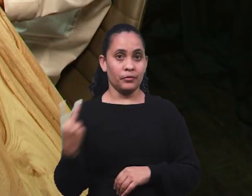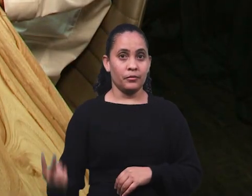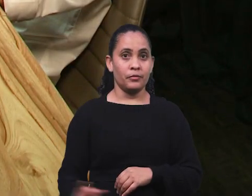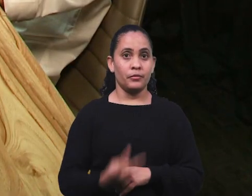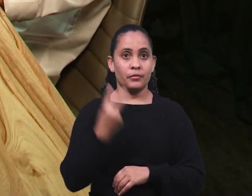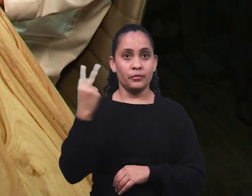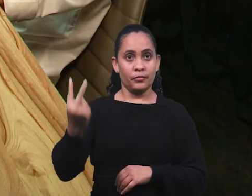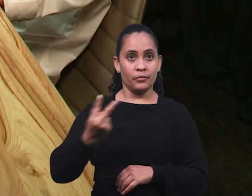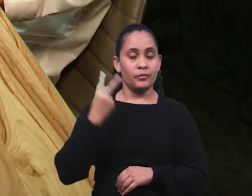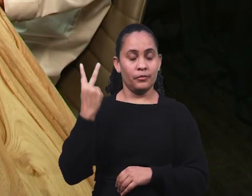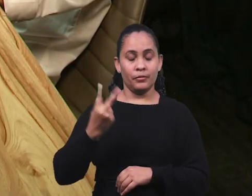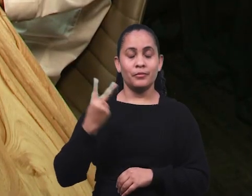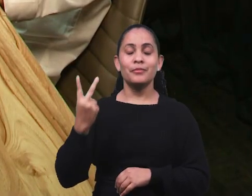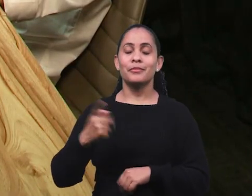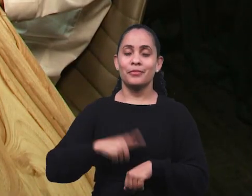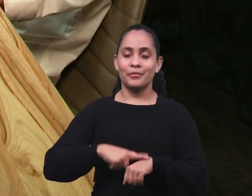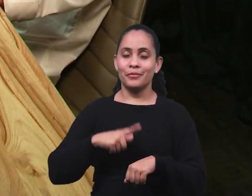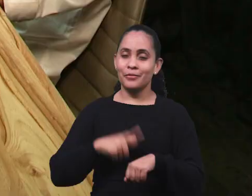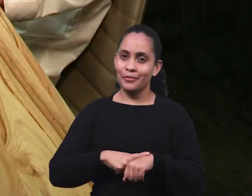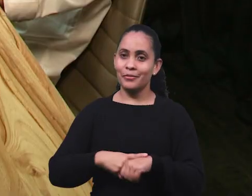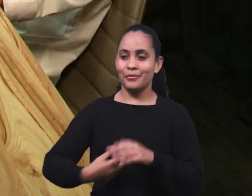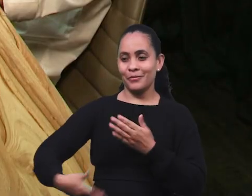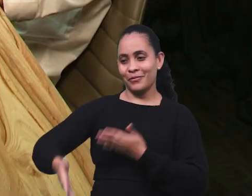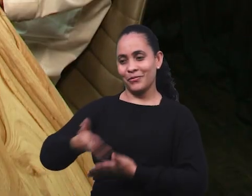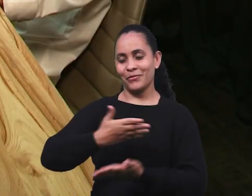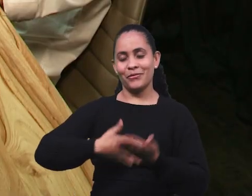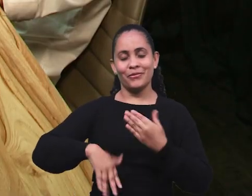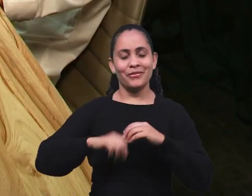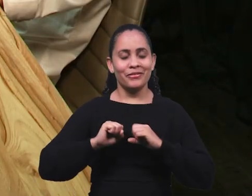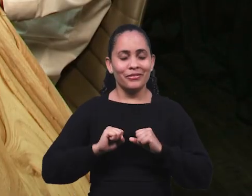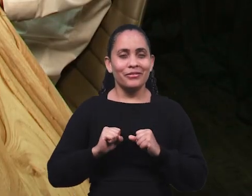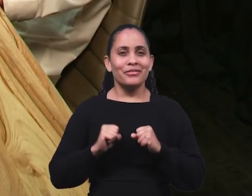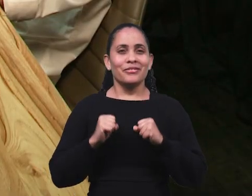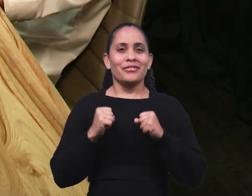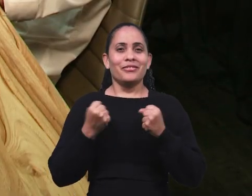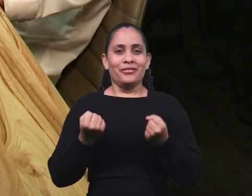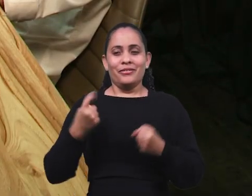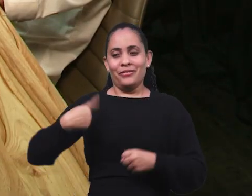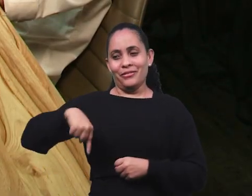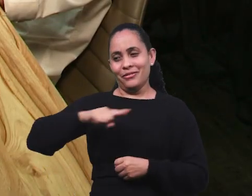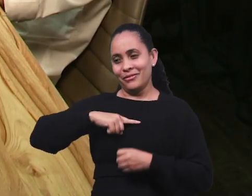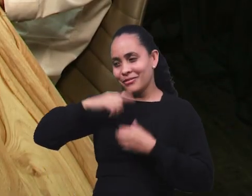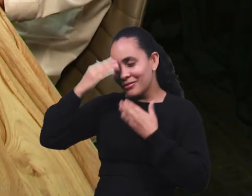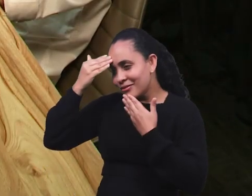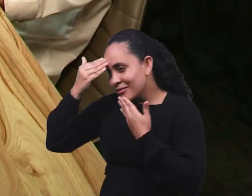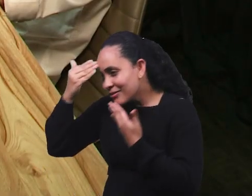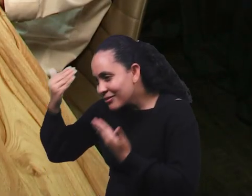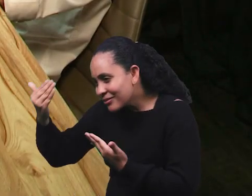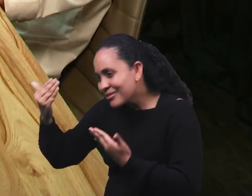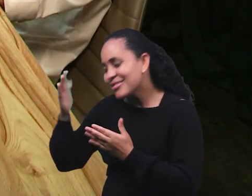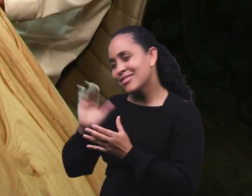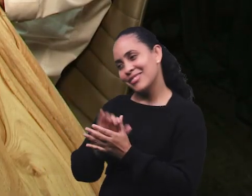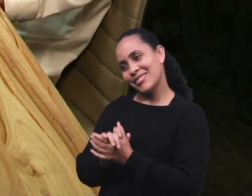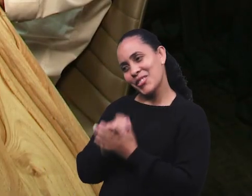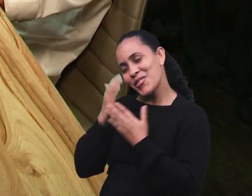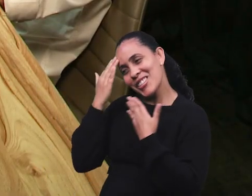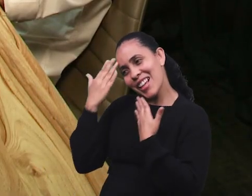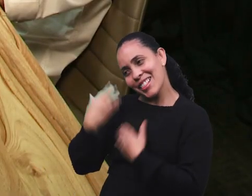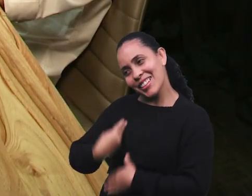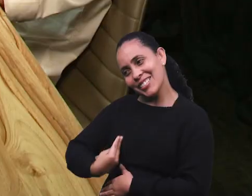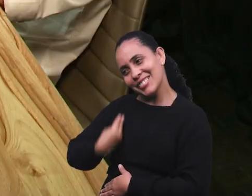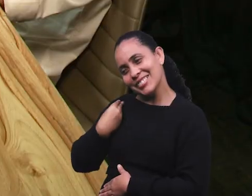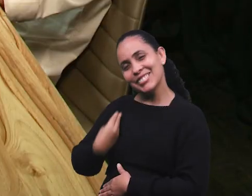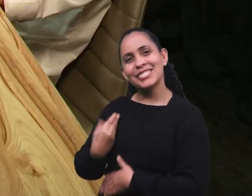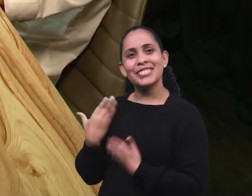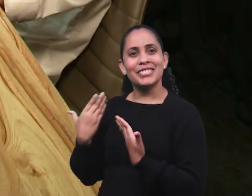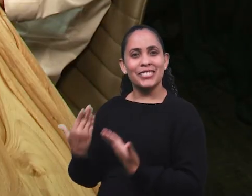nós valorizamos muito esses momentos com vocês, porque nos edificam muito. Nós queremos agradecer. Obrigada, Josué. Muito